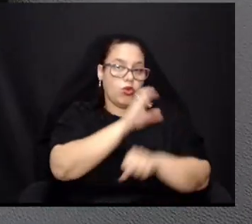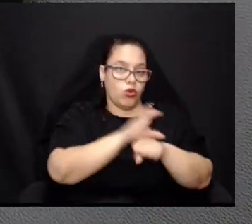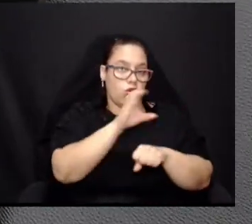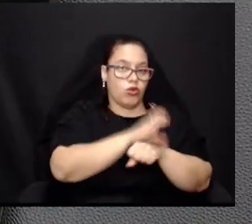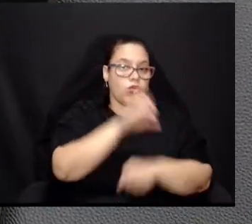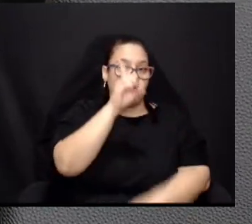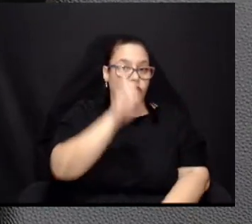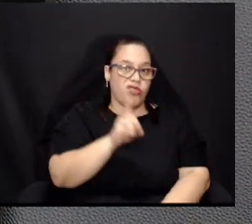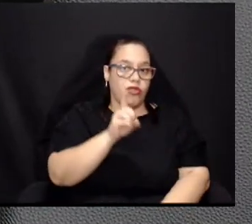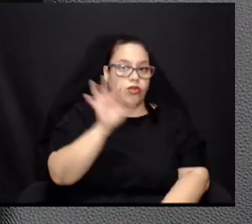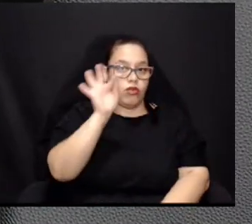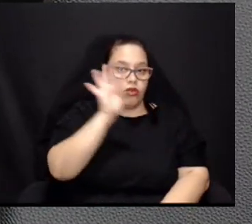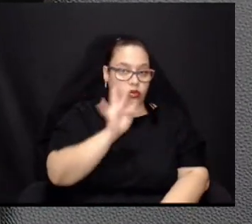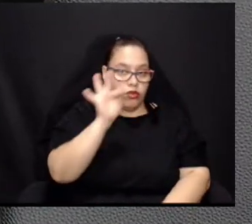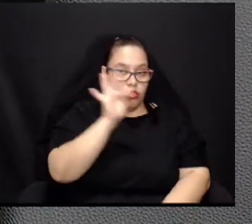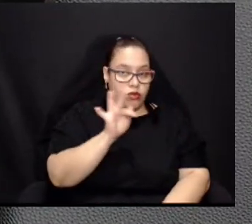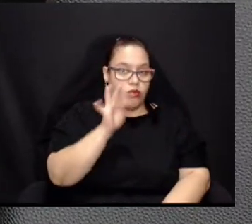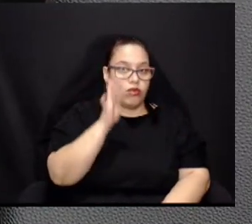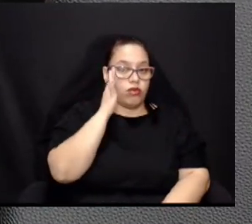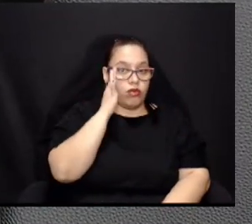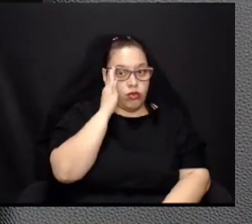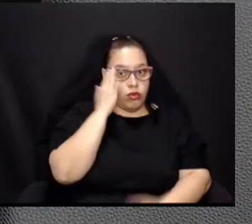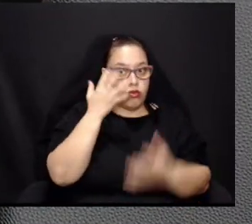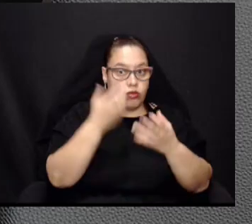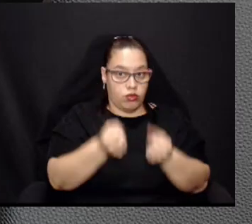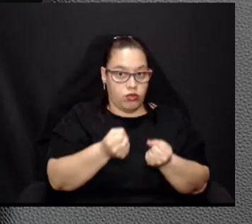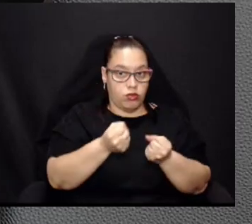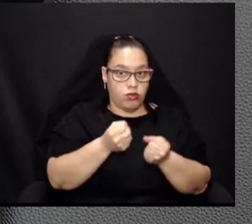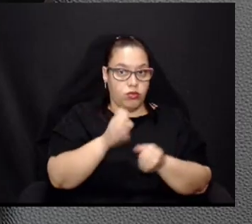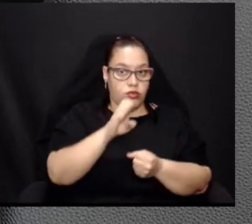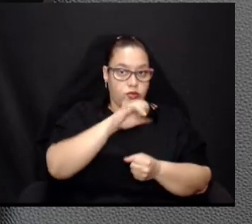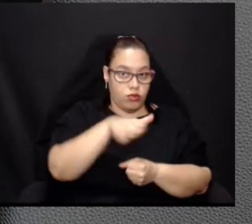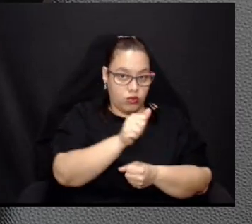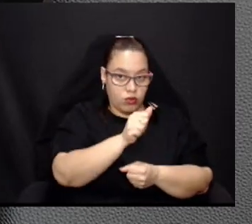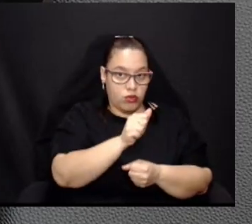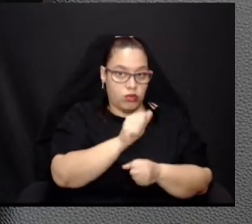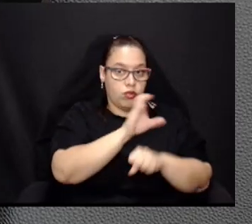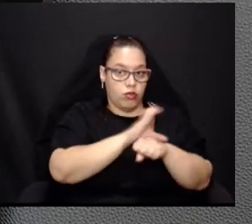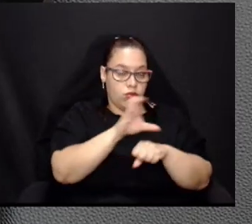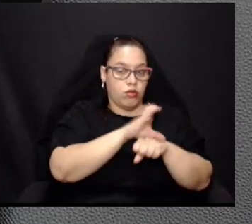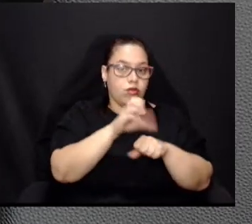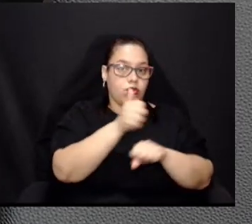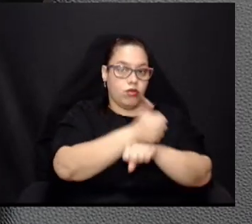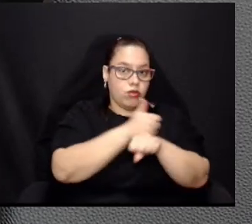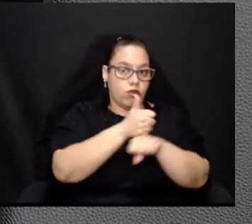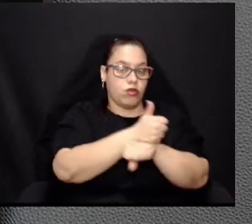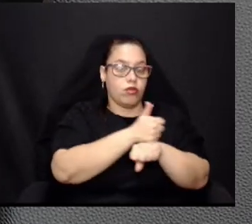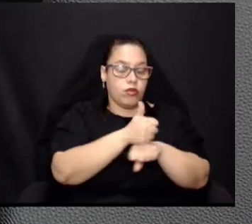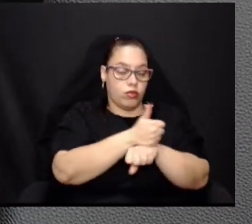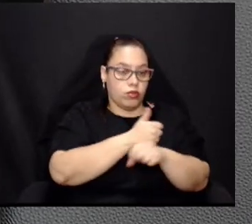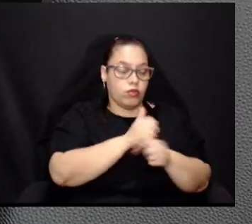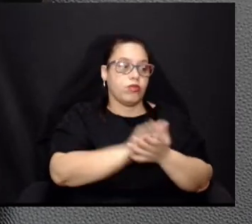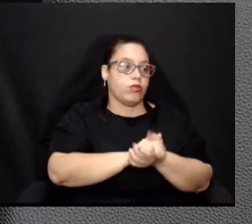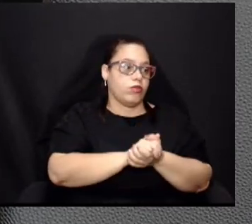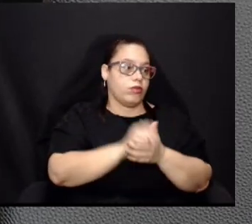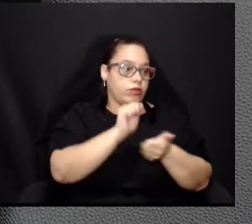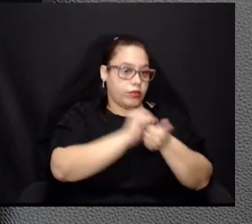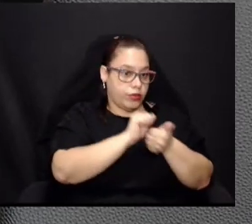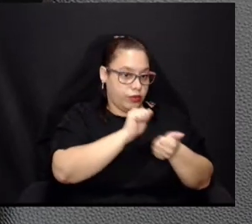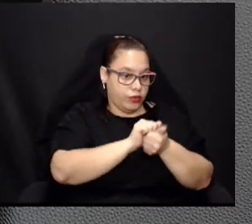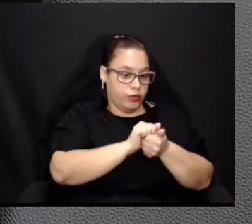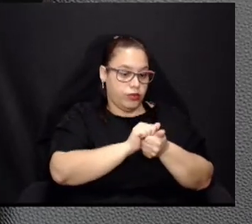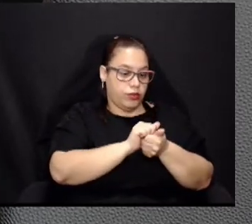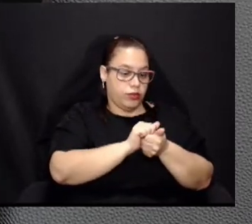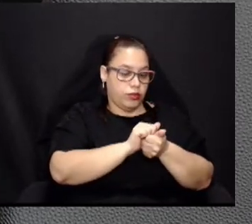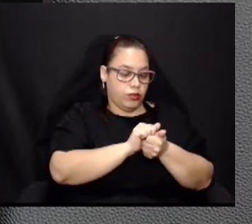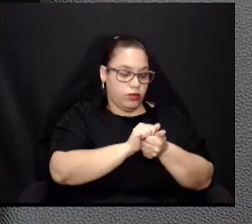a gente recebe alunos do EJA, de cursos profissionalizantes, e, assim, acho que a faixa maior